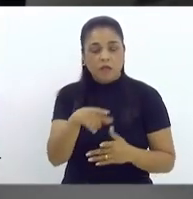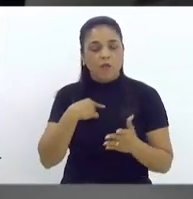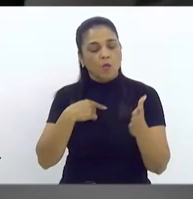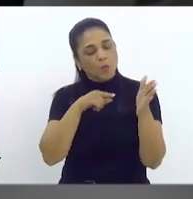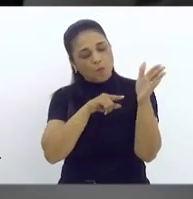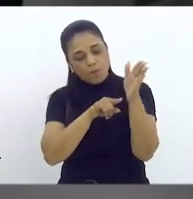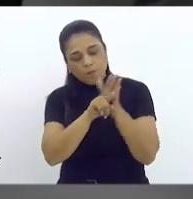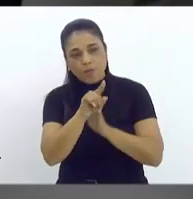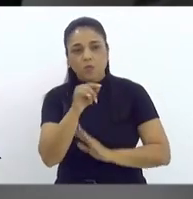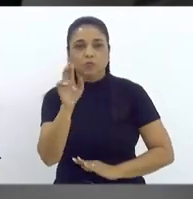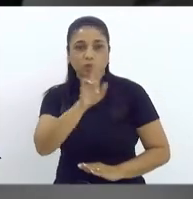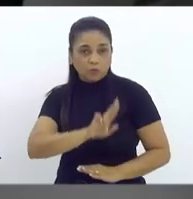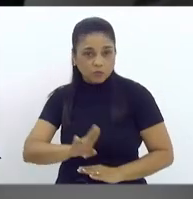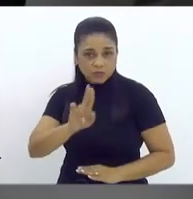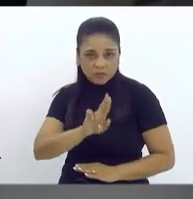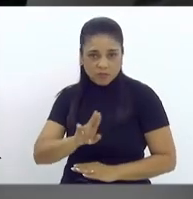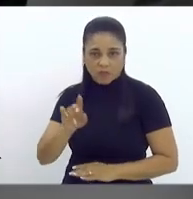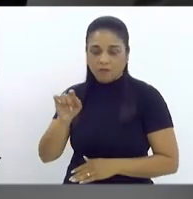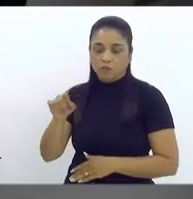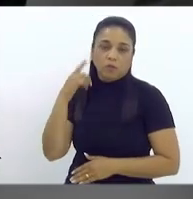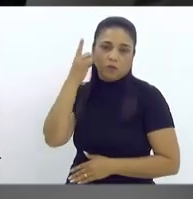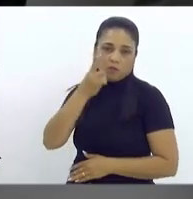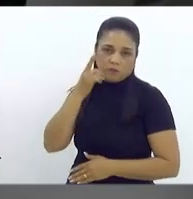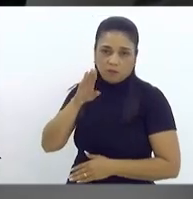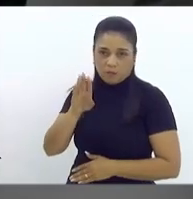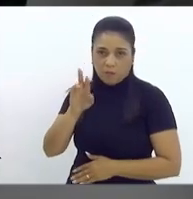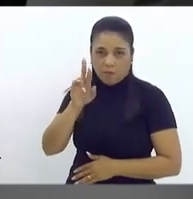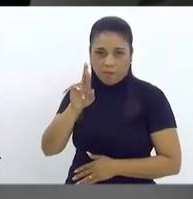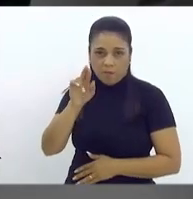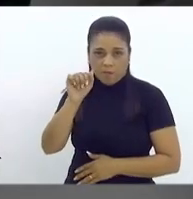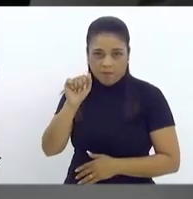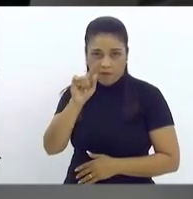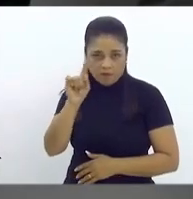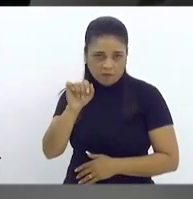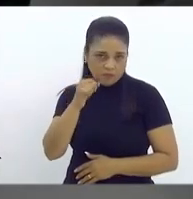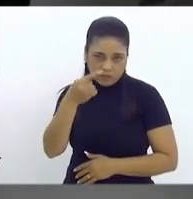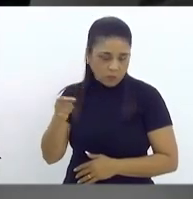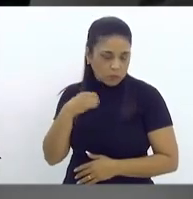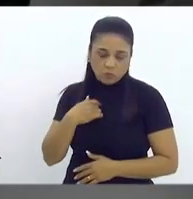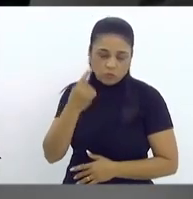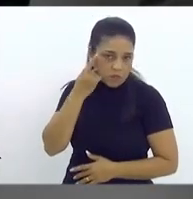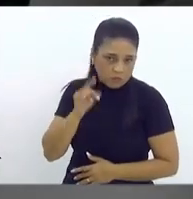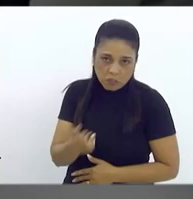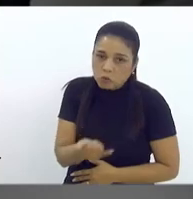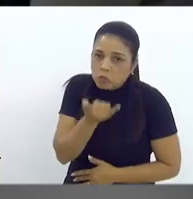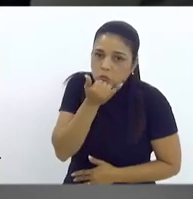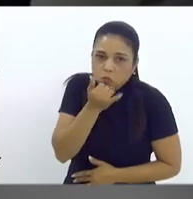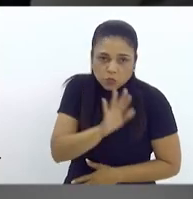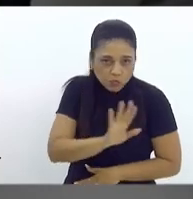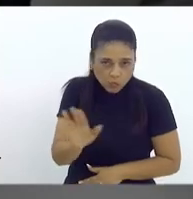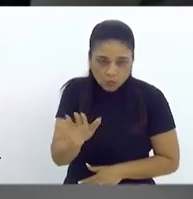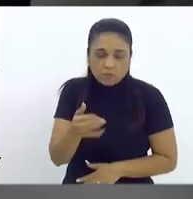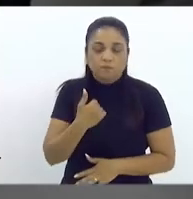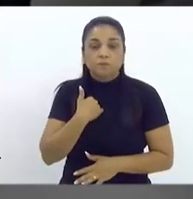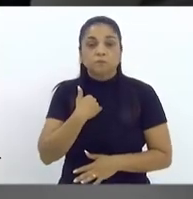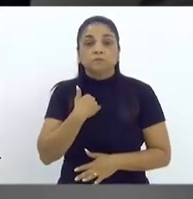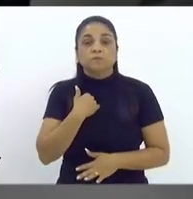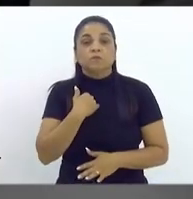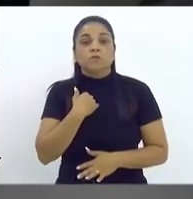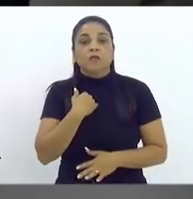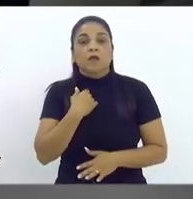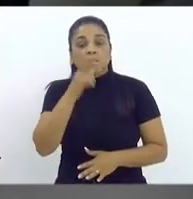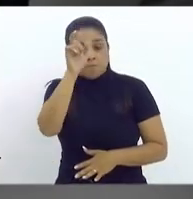do deputado Brazão e não sabia, me perdoe porque também não conheço as pessoas aqui, que a pessoa